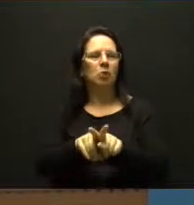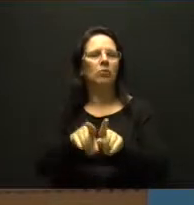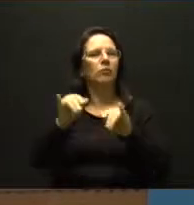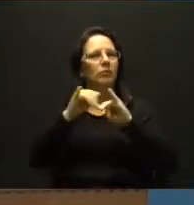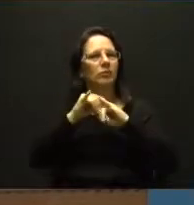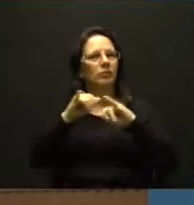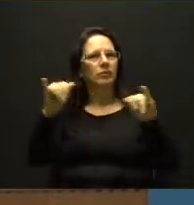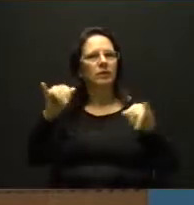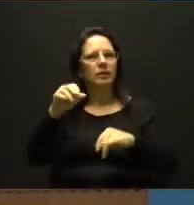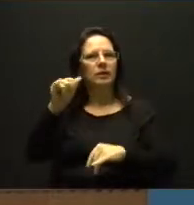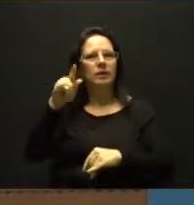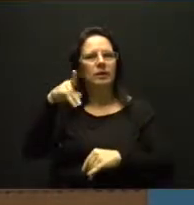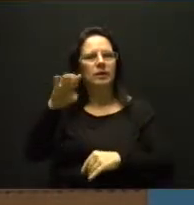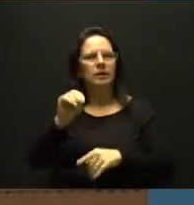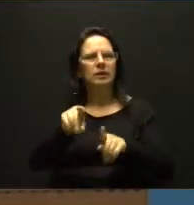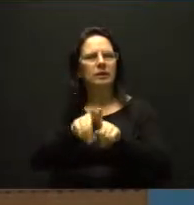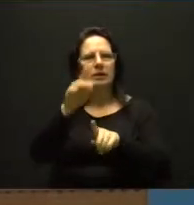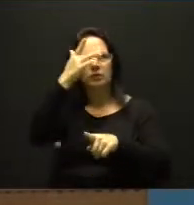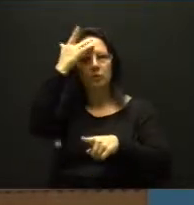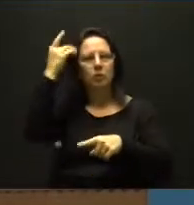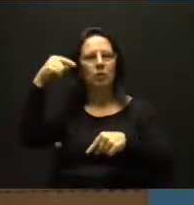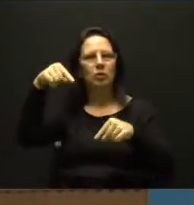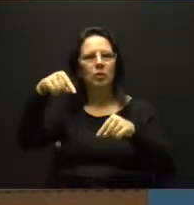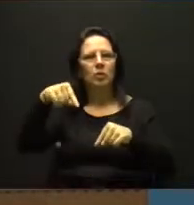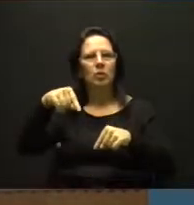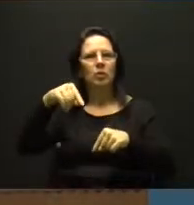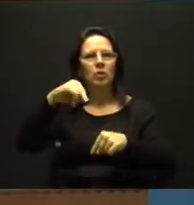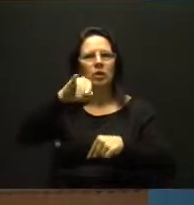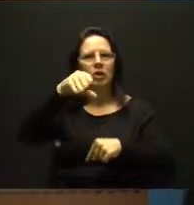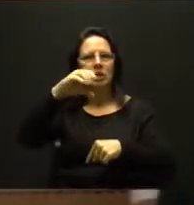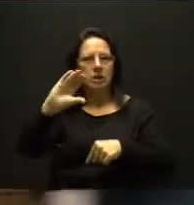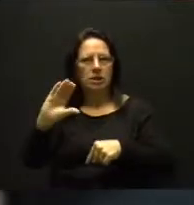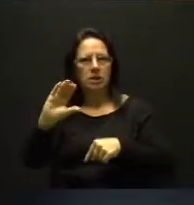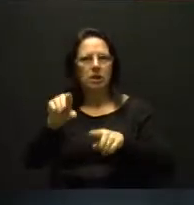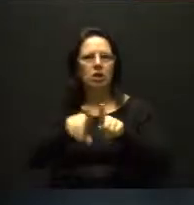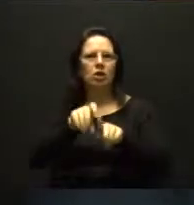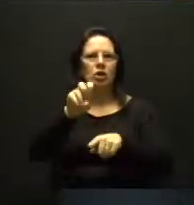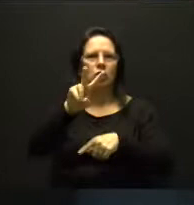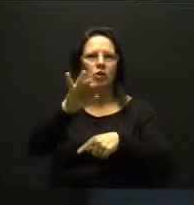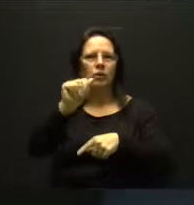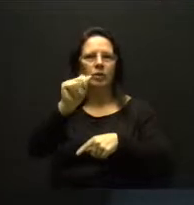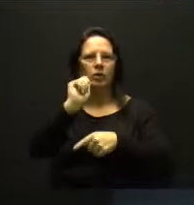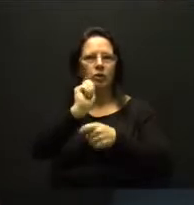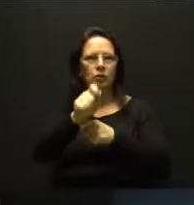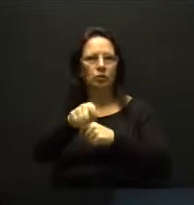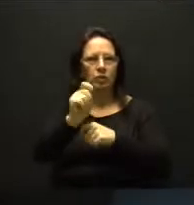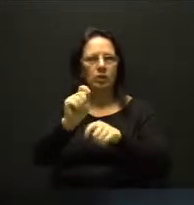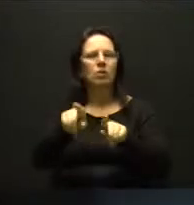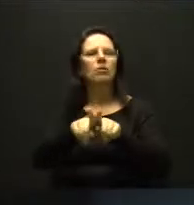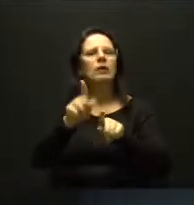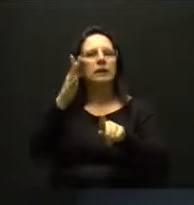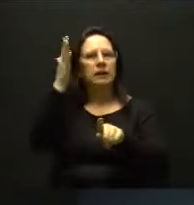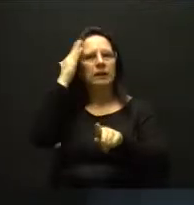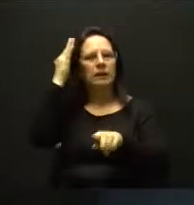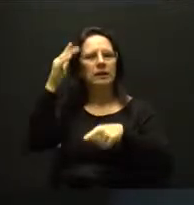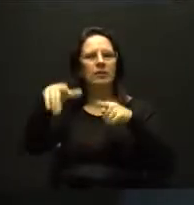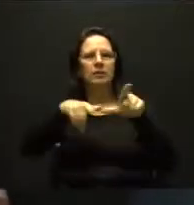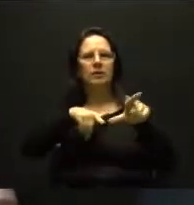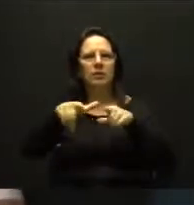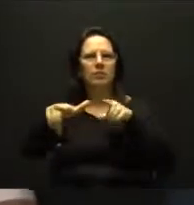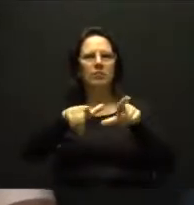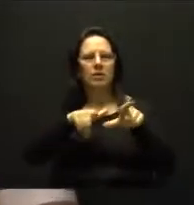para vossa excelência para entender para quem mora no jardim casqueiro na vila pensadores sabe que esse vereador trabalhou e trabalhou muito